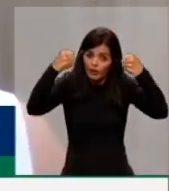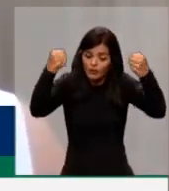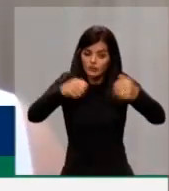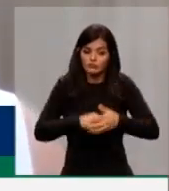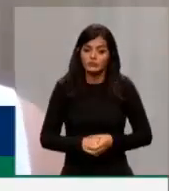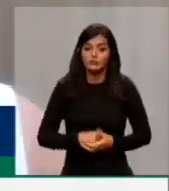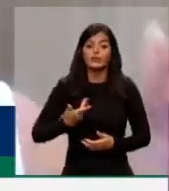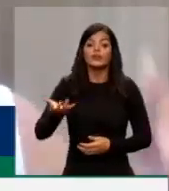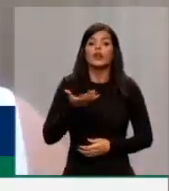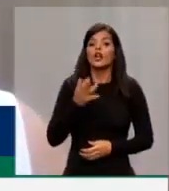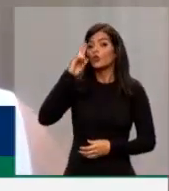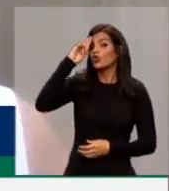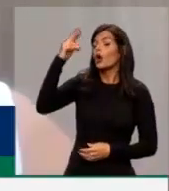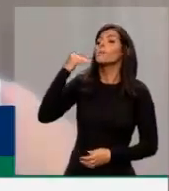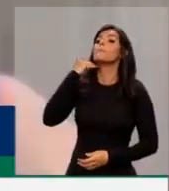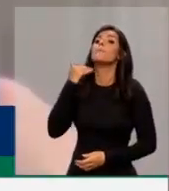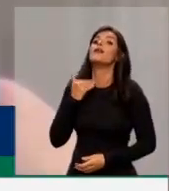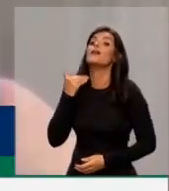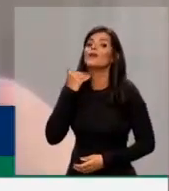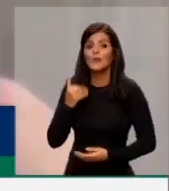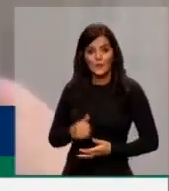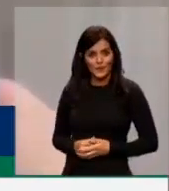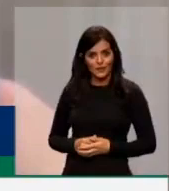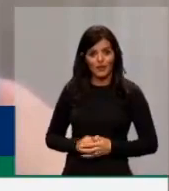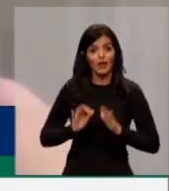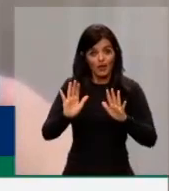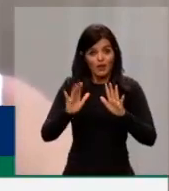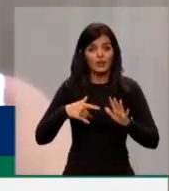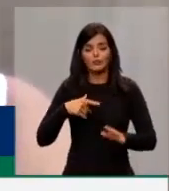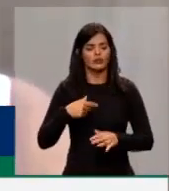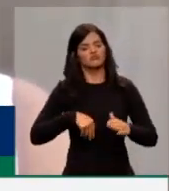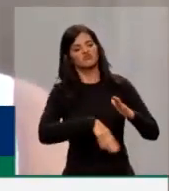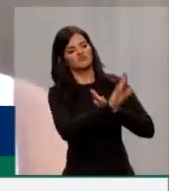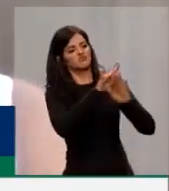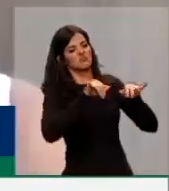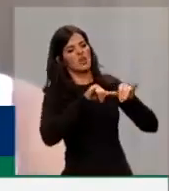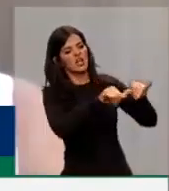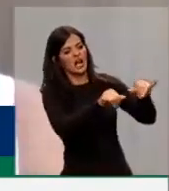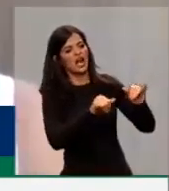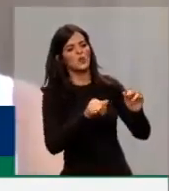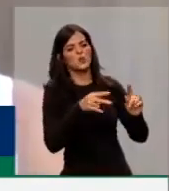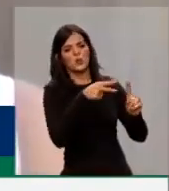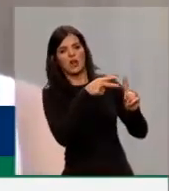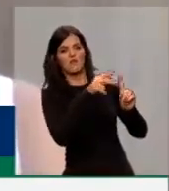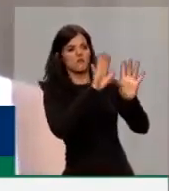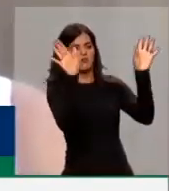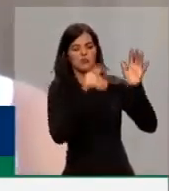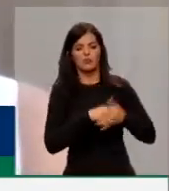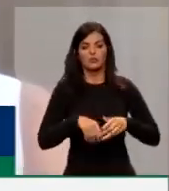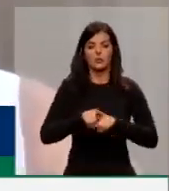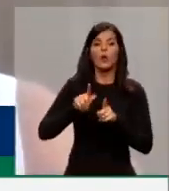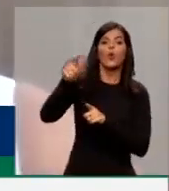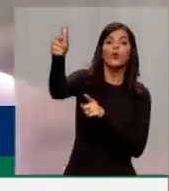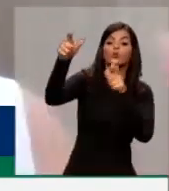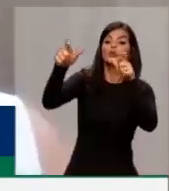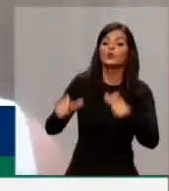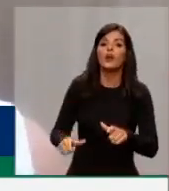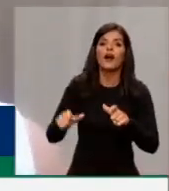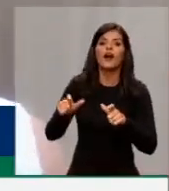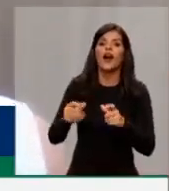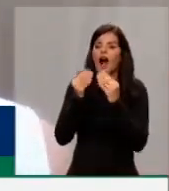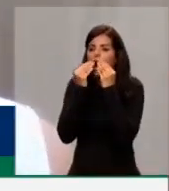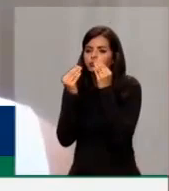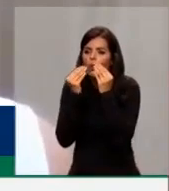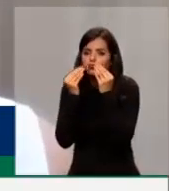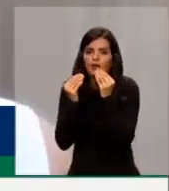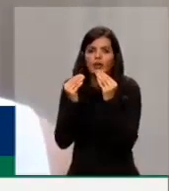ser dona do banco para que a gente possa não ir no Carrefour, não ir no Burger King, aquele que matou a criança, porque quase todos